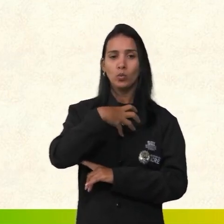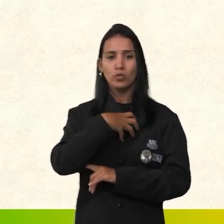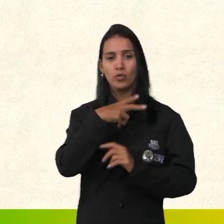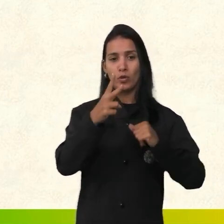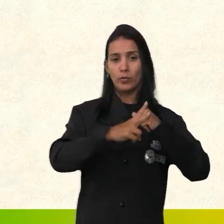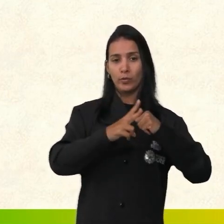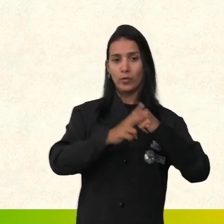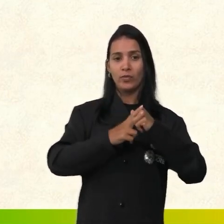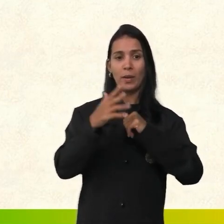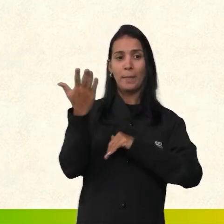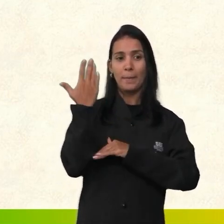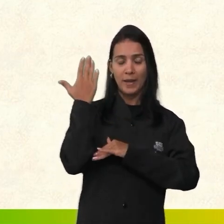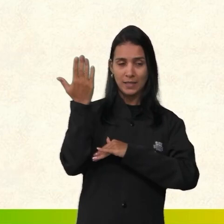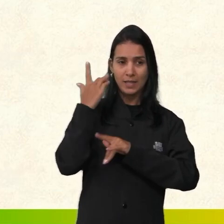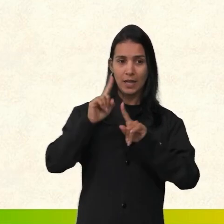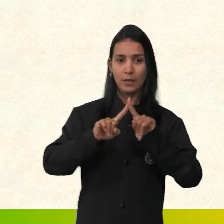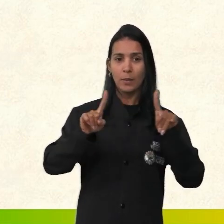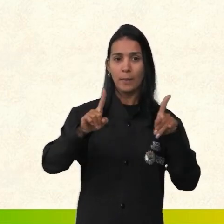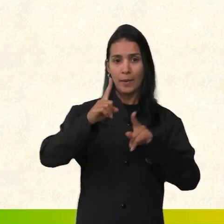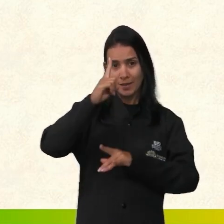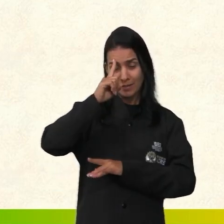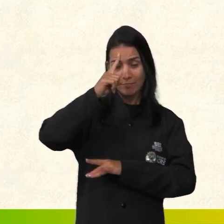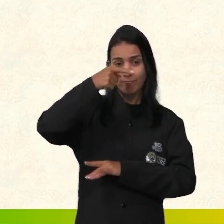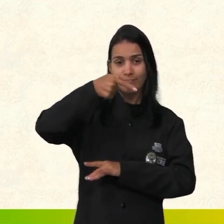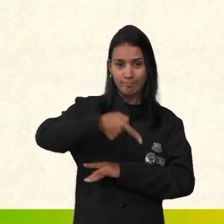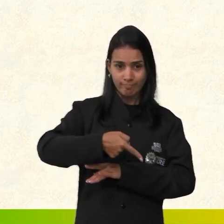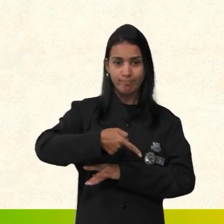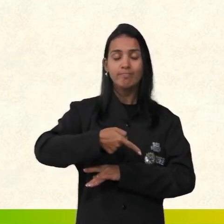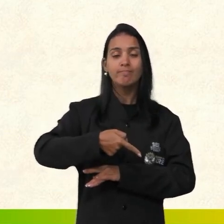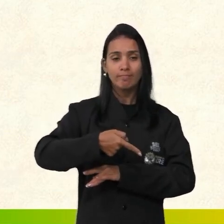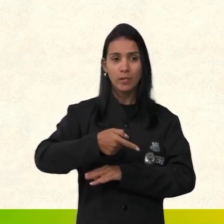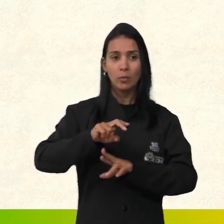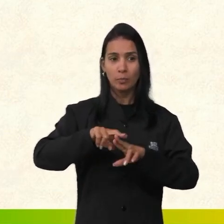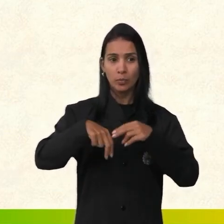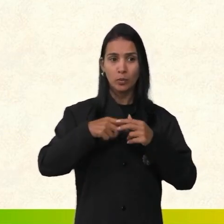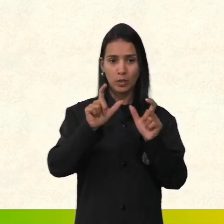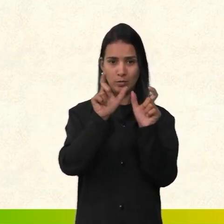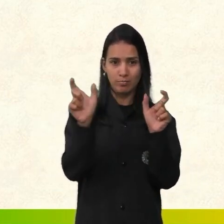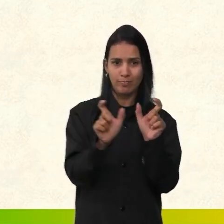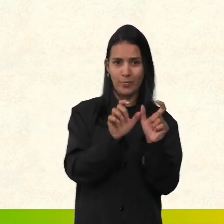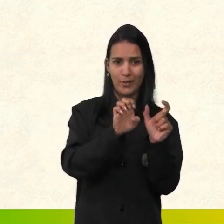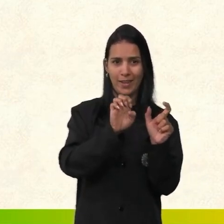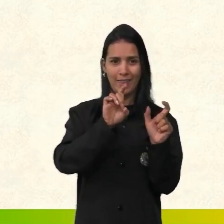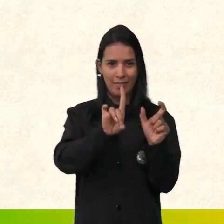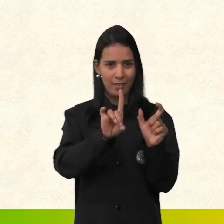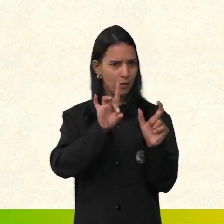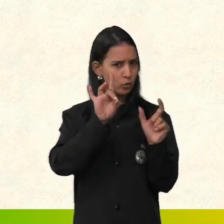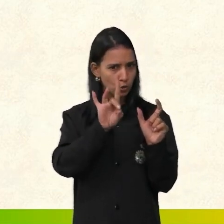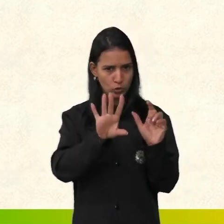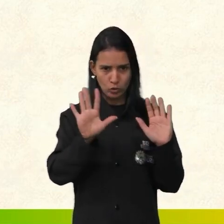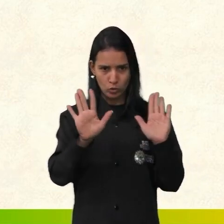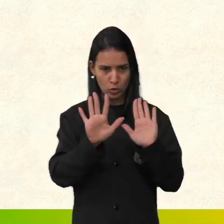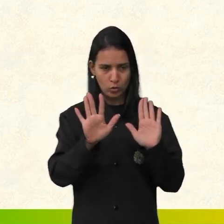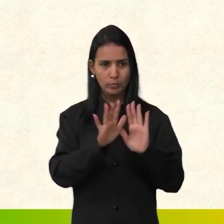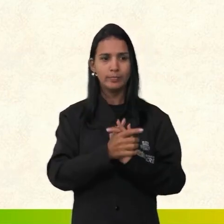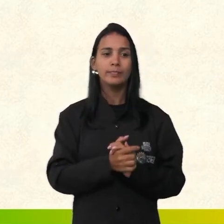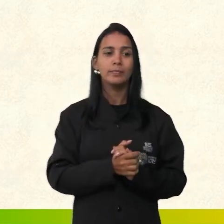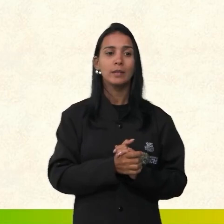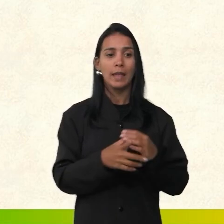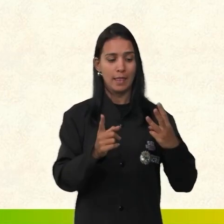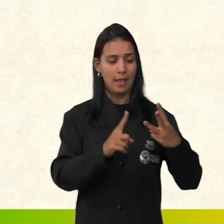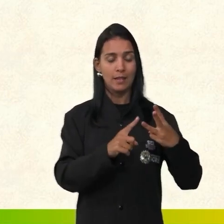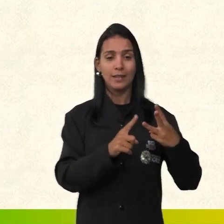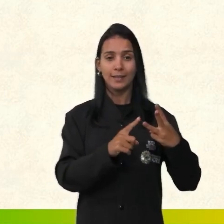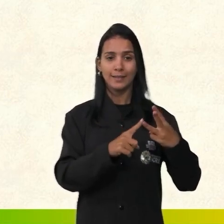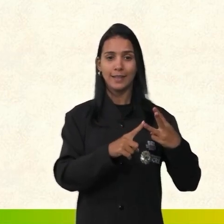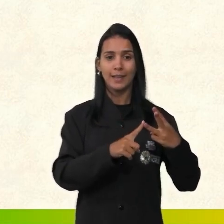ele é regular, você vai apenas utilizar o ed. E na frase negativa, nós temos o